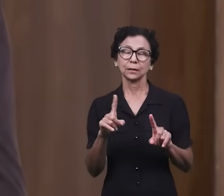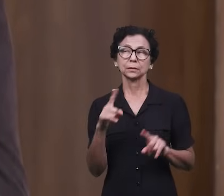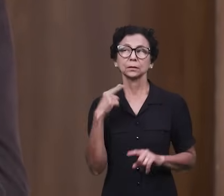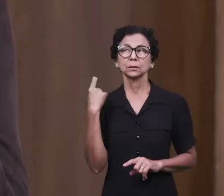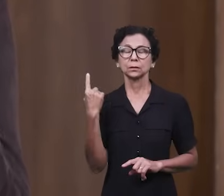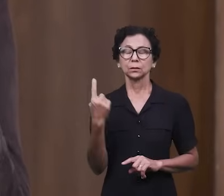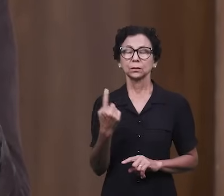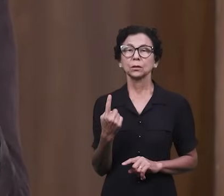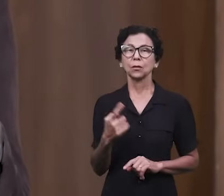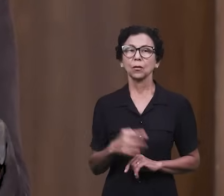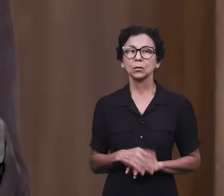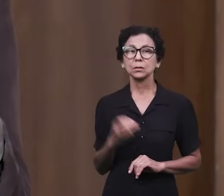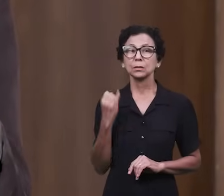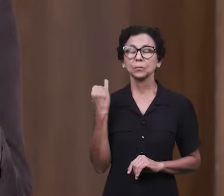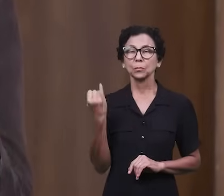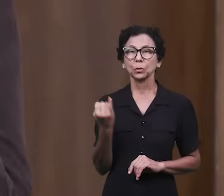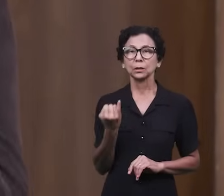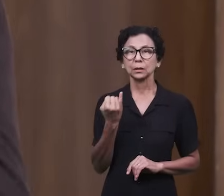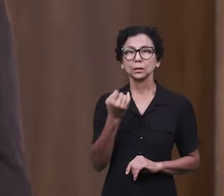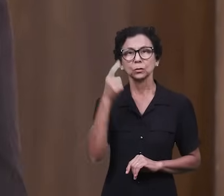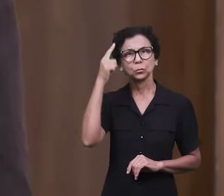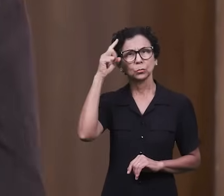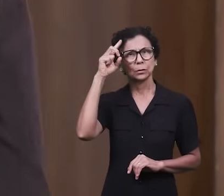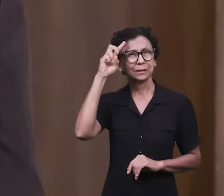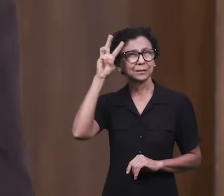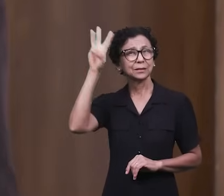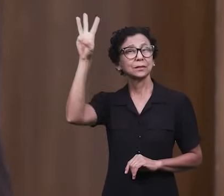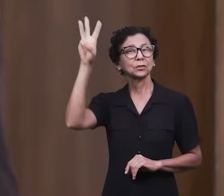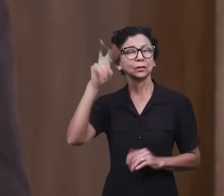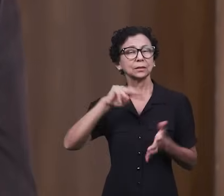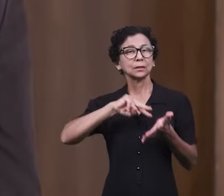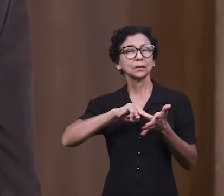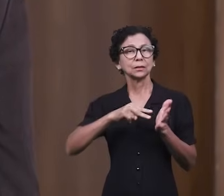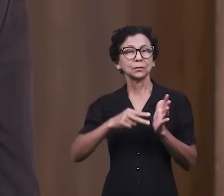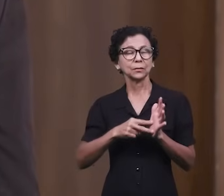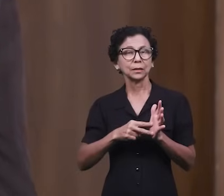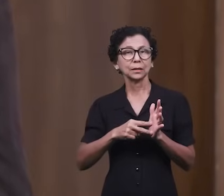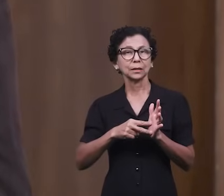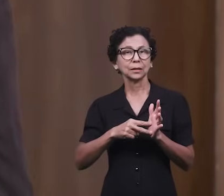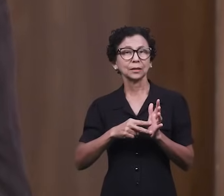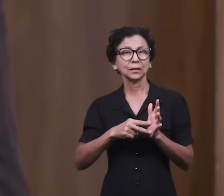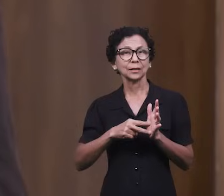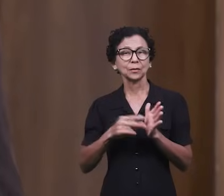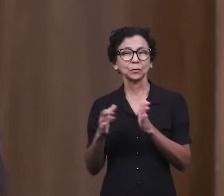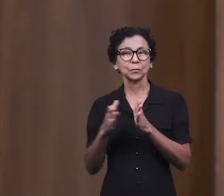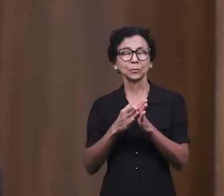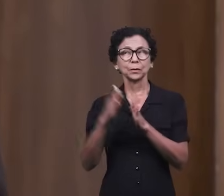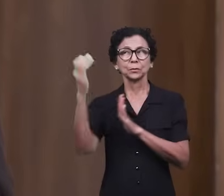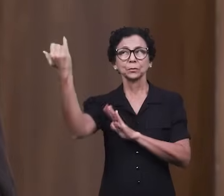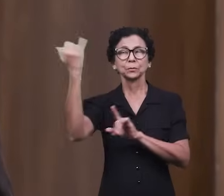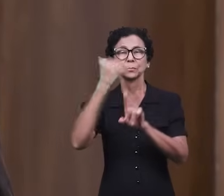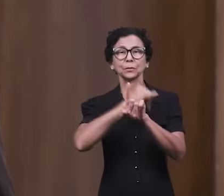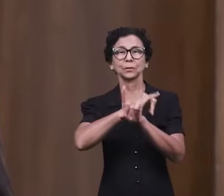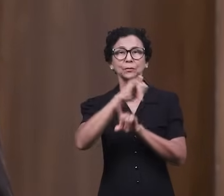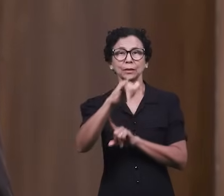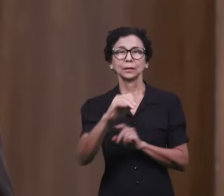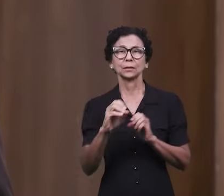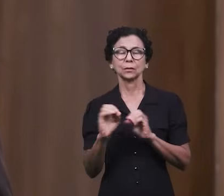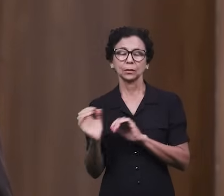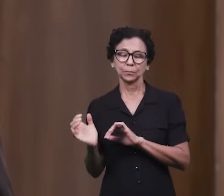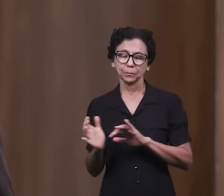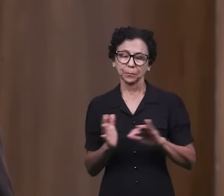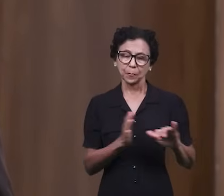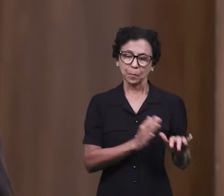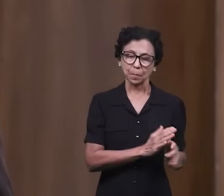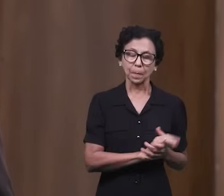profético. E para nós importa muito, porque, vejamos, Abraão, então, foi com seus